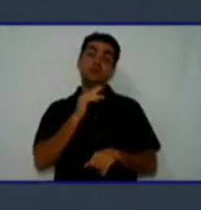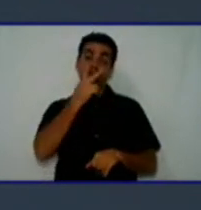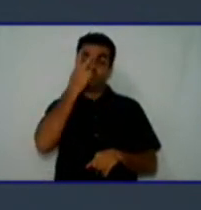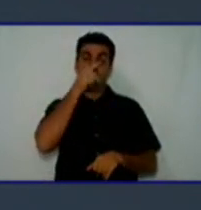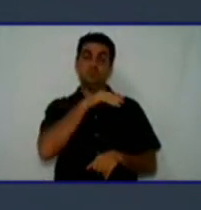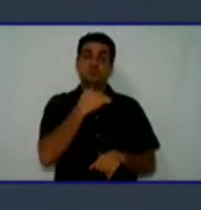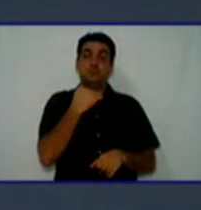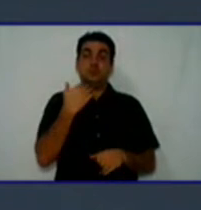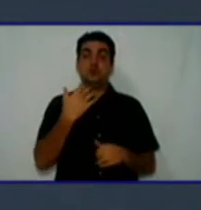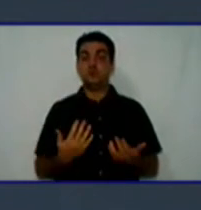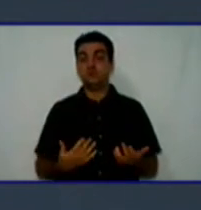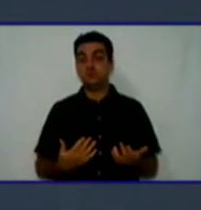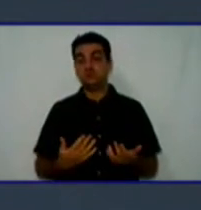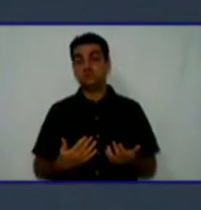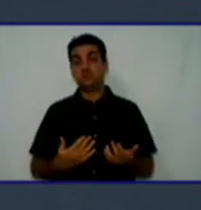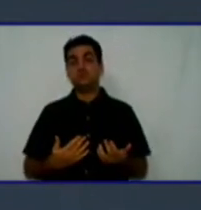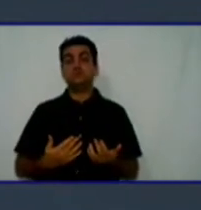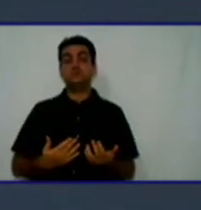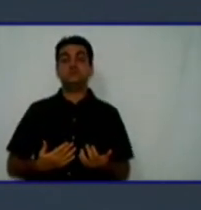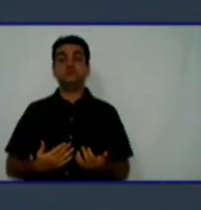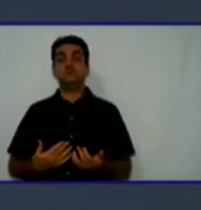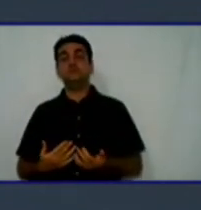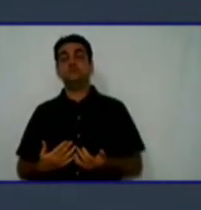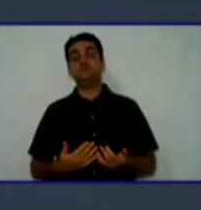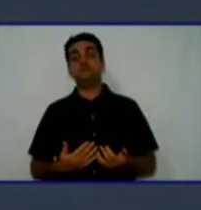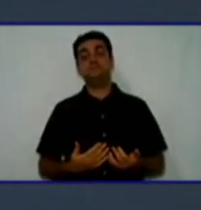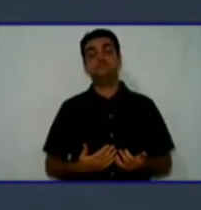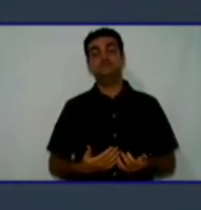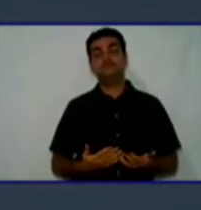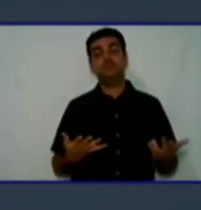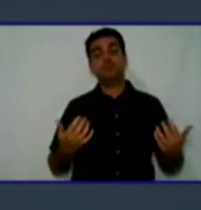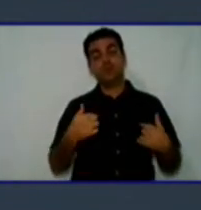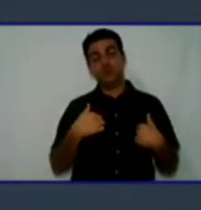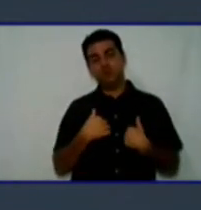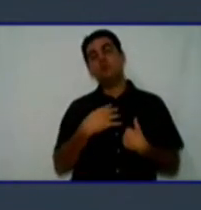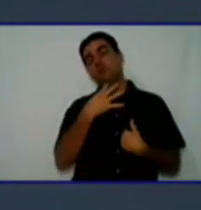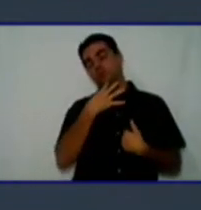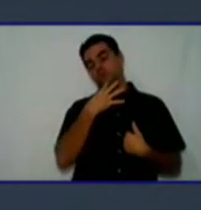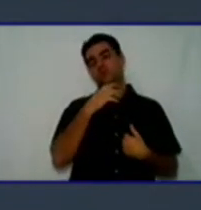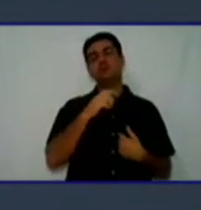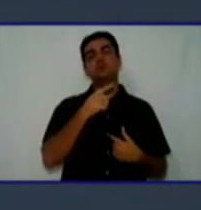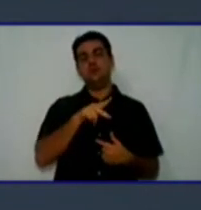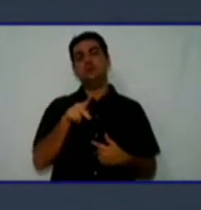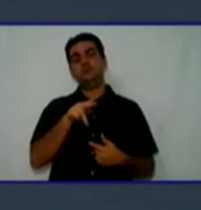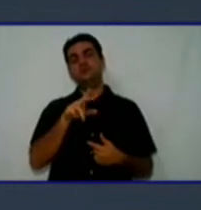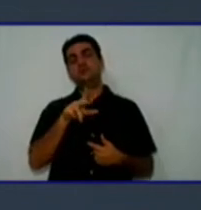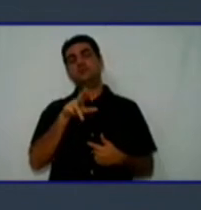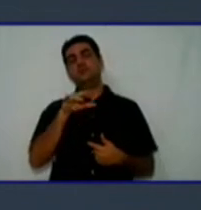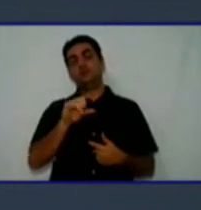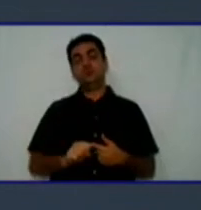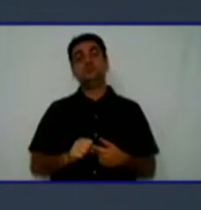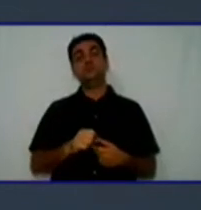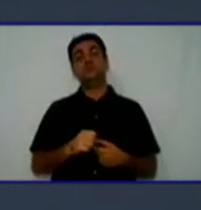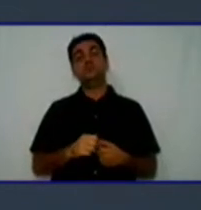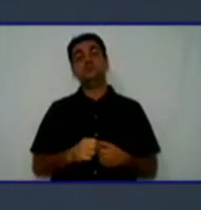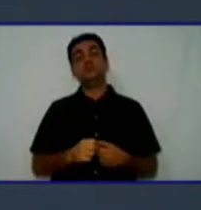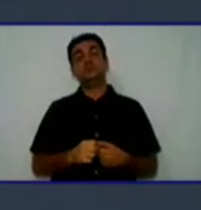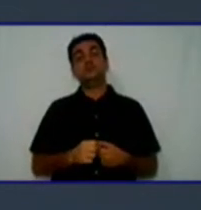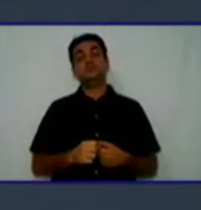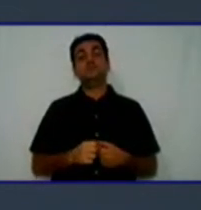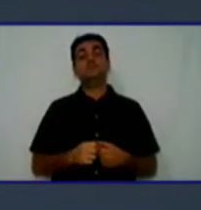do eminente professor Luiz Flávio Gomes, a qual eu tive a grande honra de